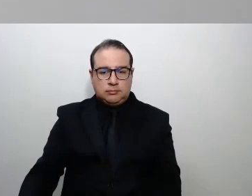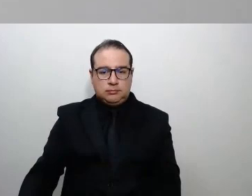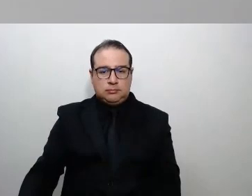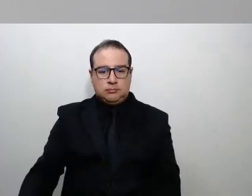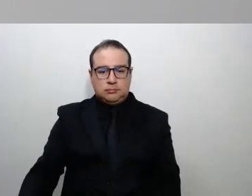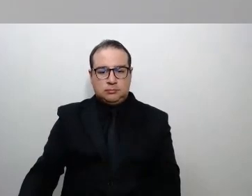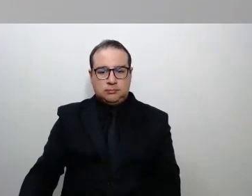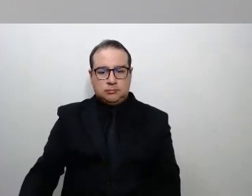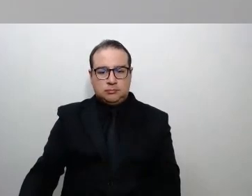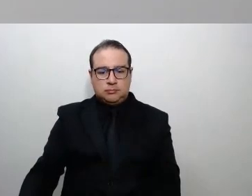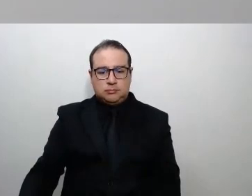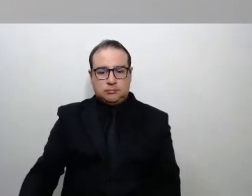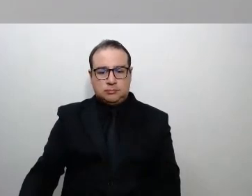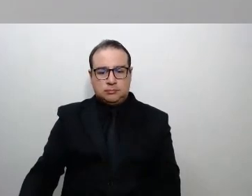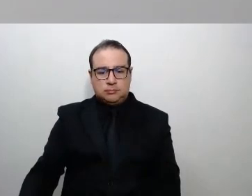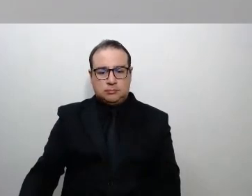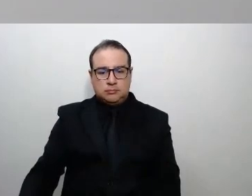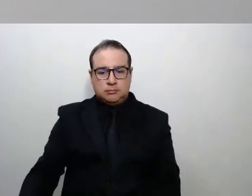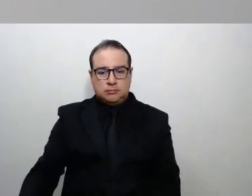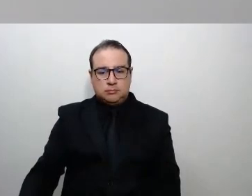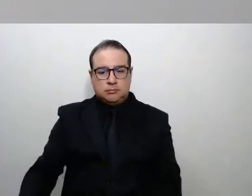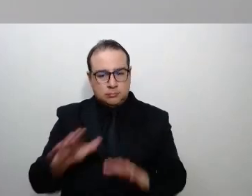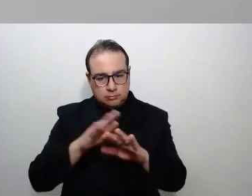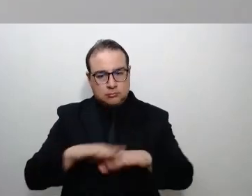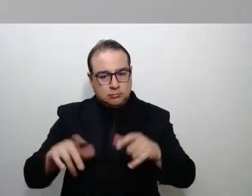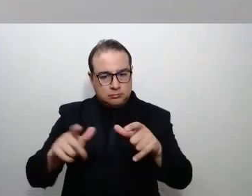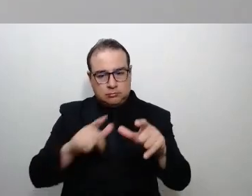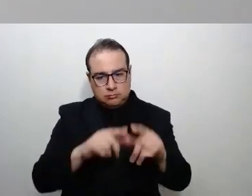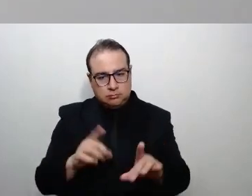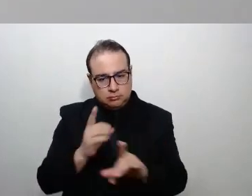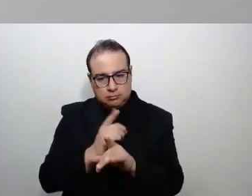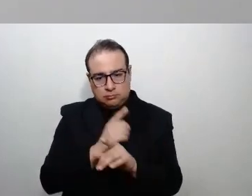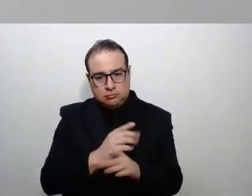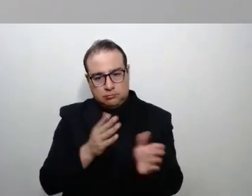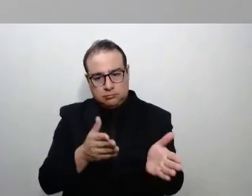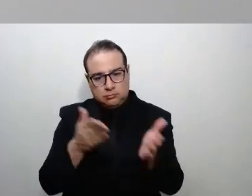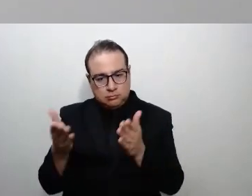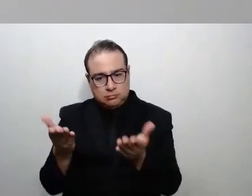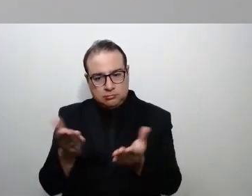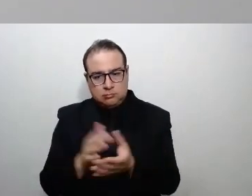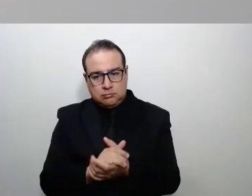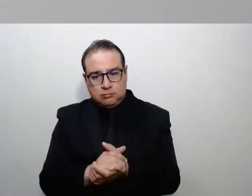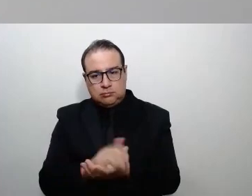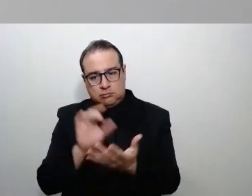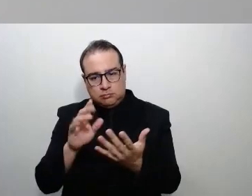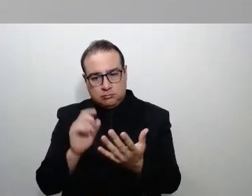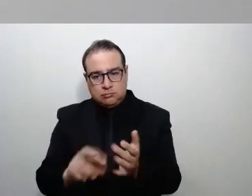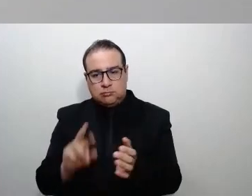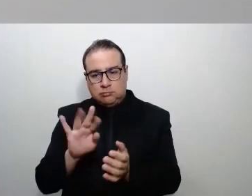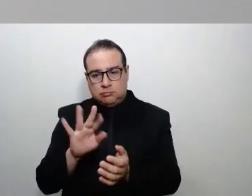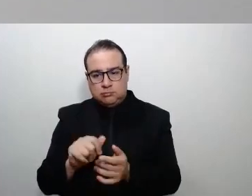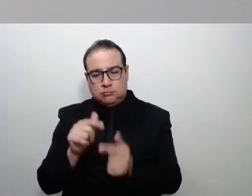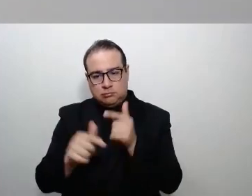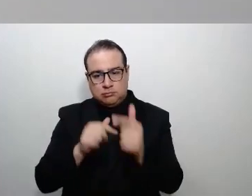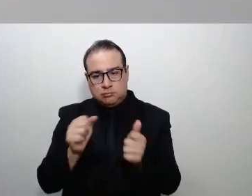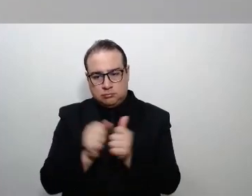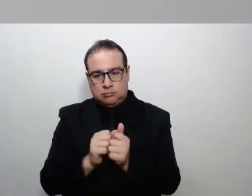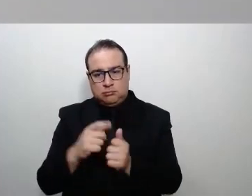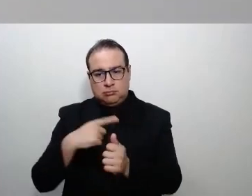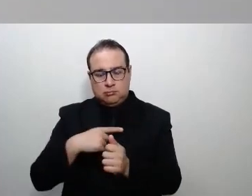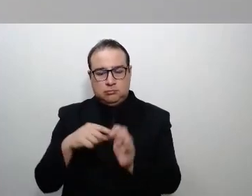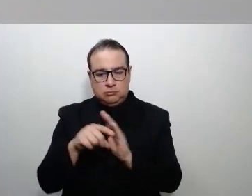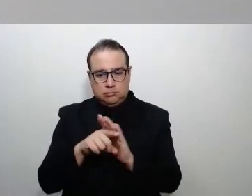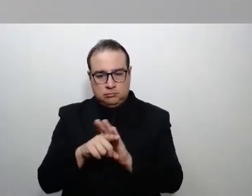identificar em cada tribunal que que passamos em cada rotina de trabalho que examinamos